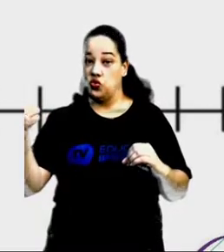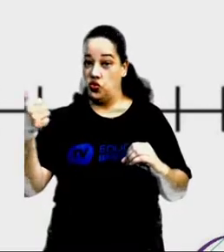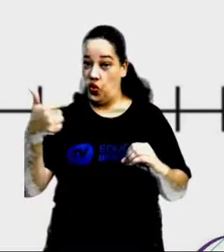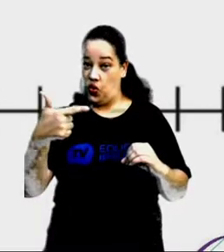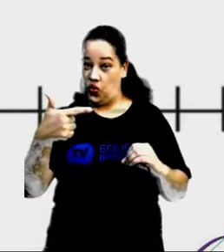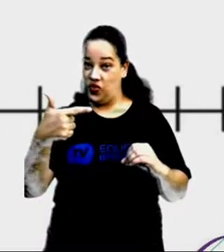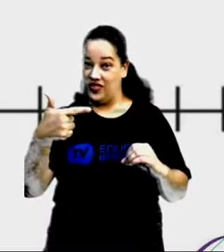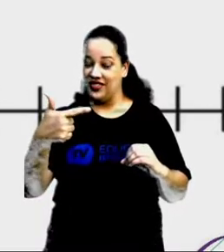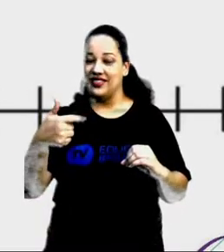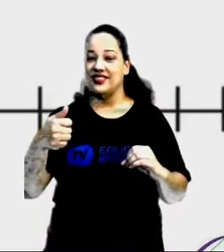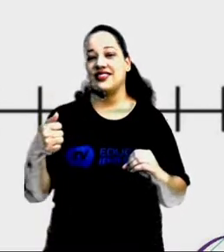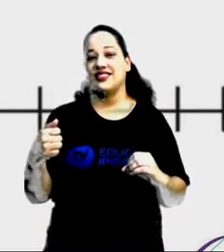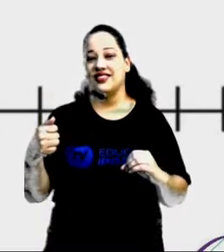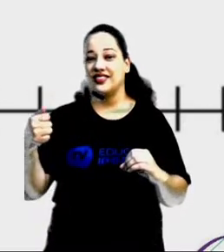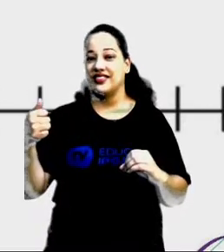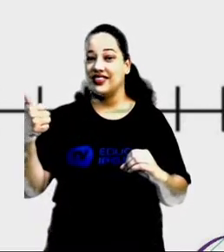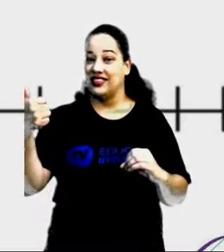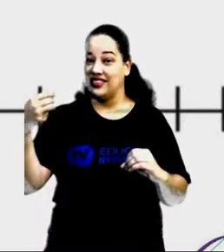doze,